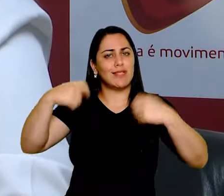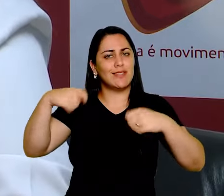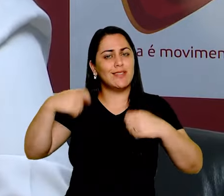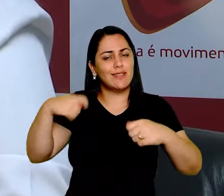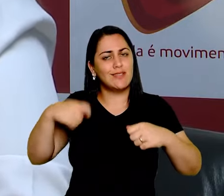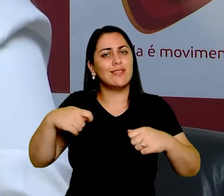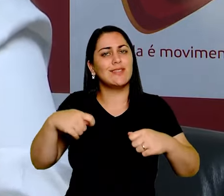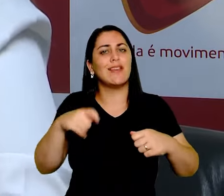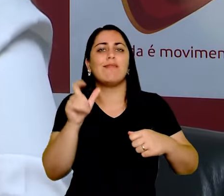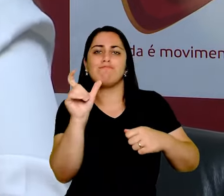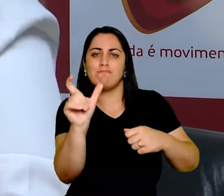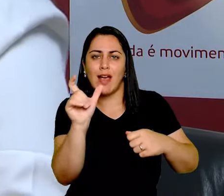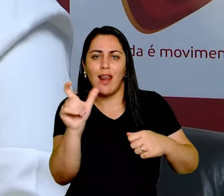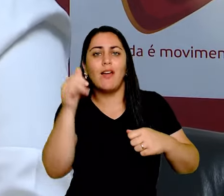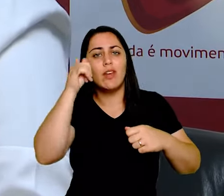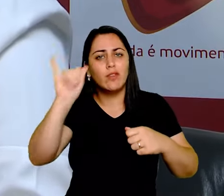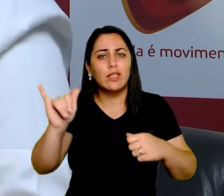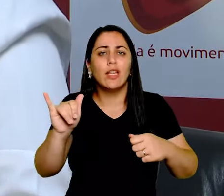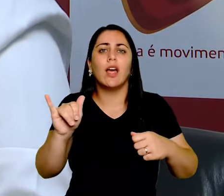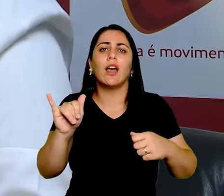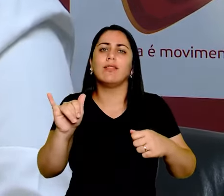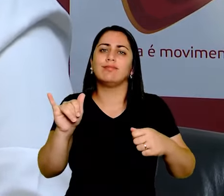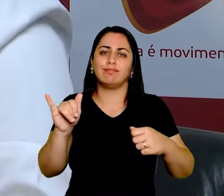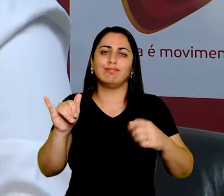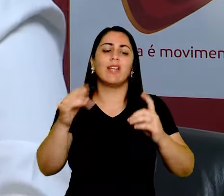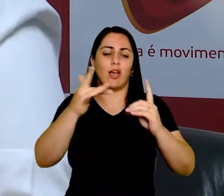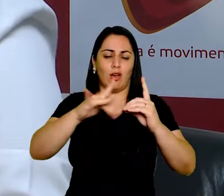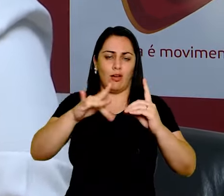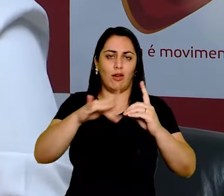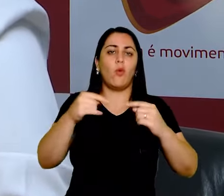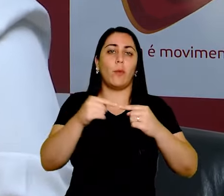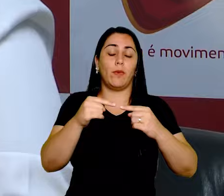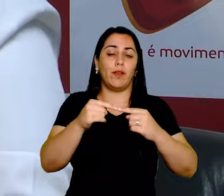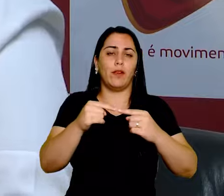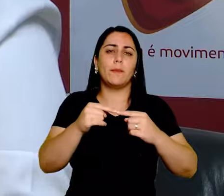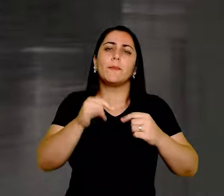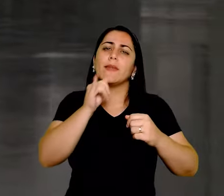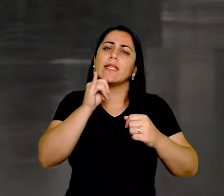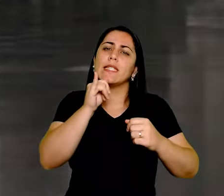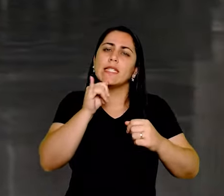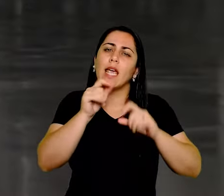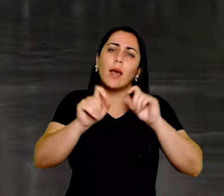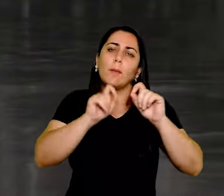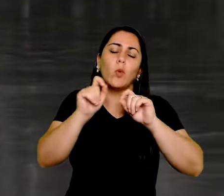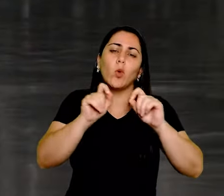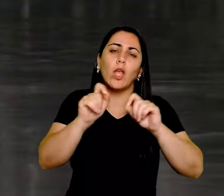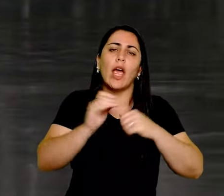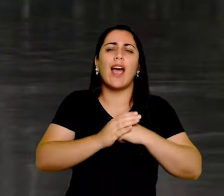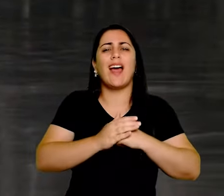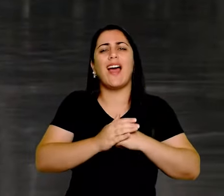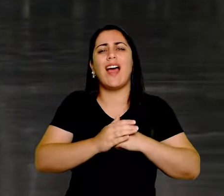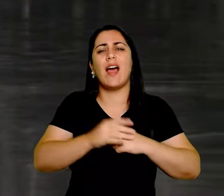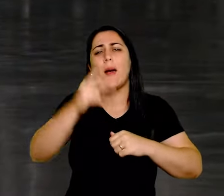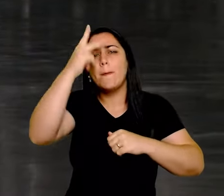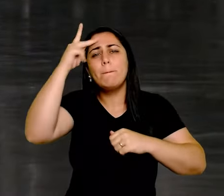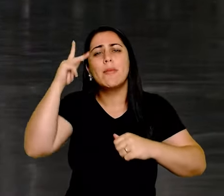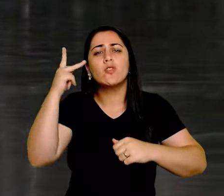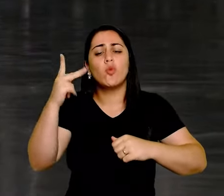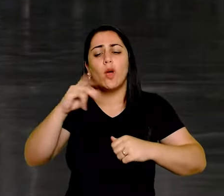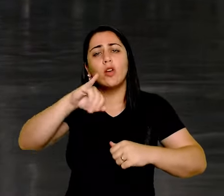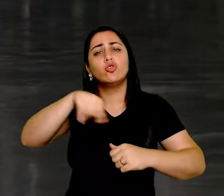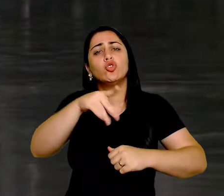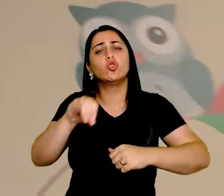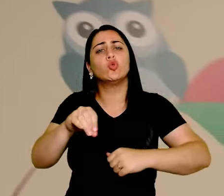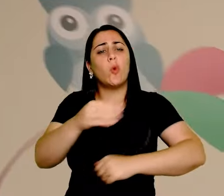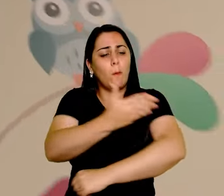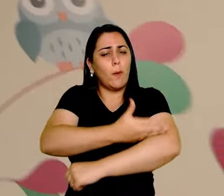usar com relação a essas pessoas, que também a gente fala que é uma fala capacitista. Então, evitar termos como, poxa, aquele cara é um